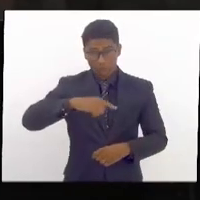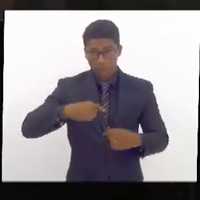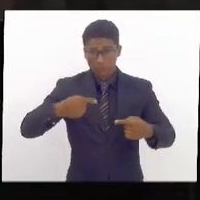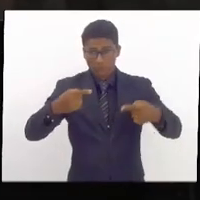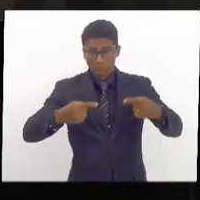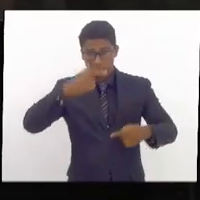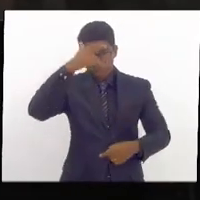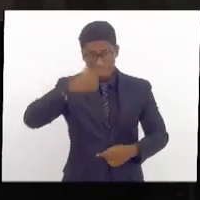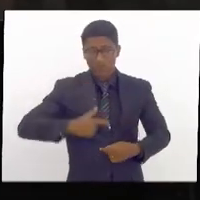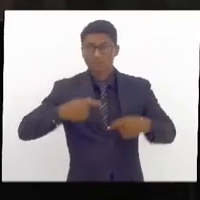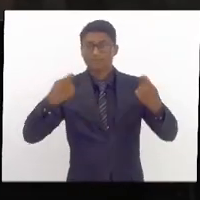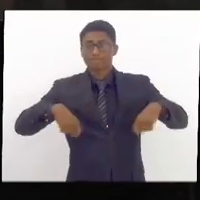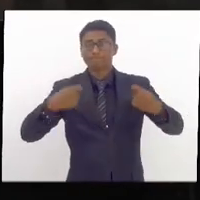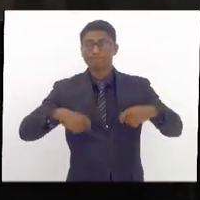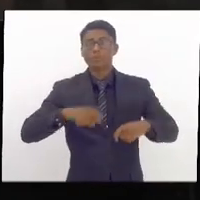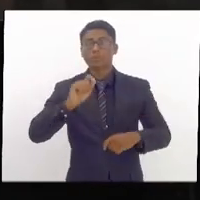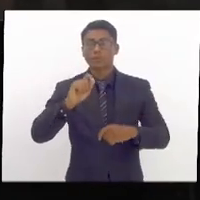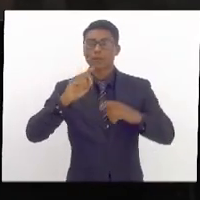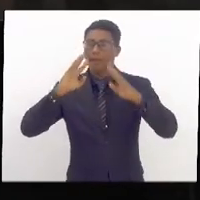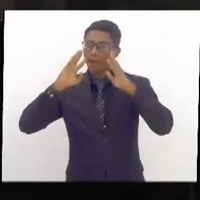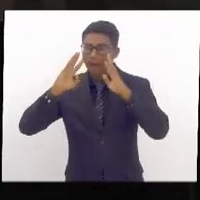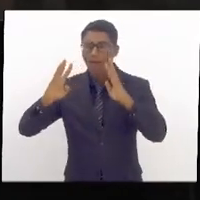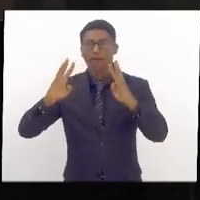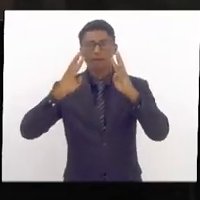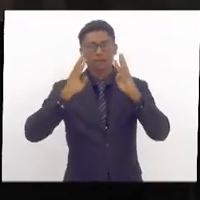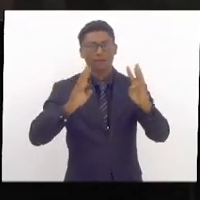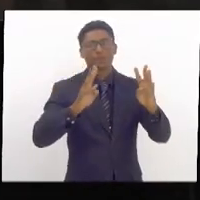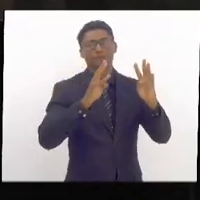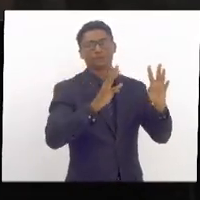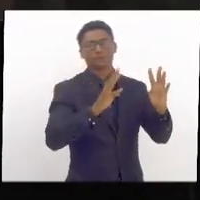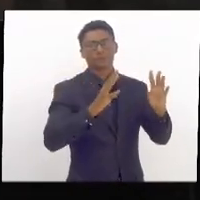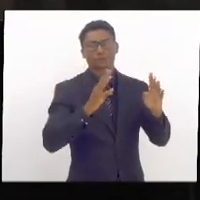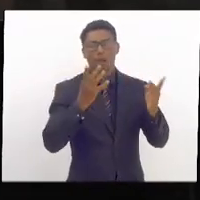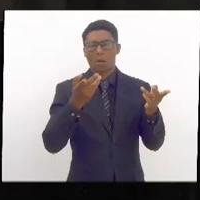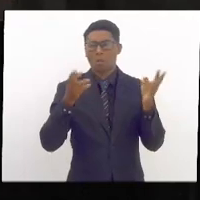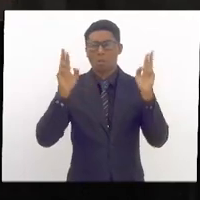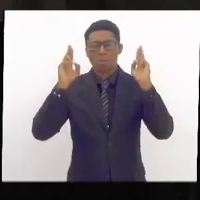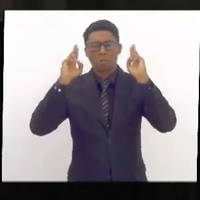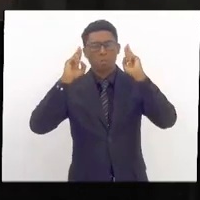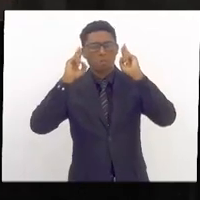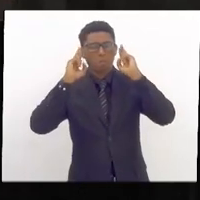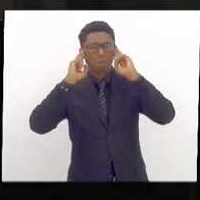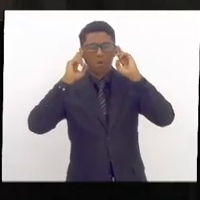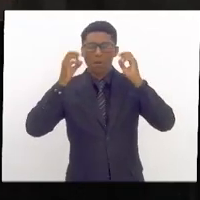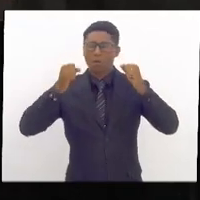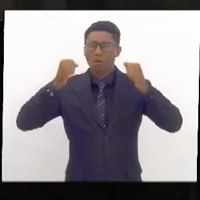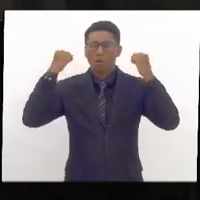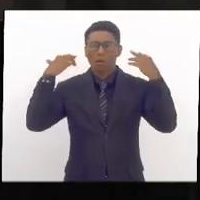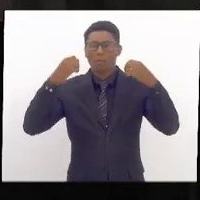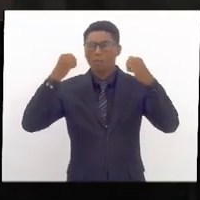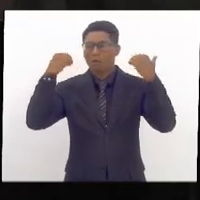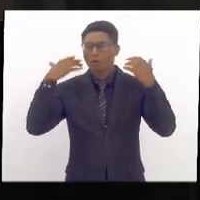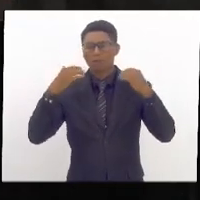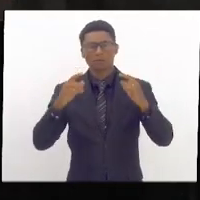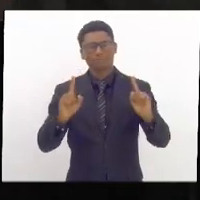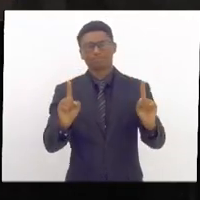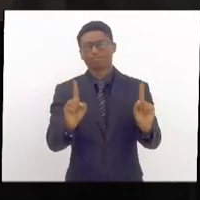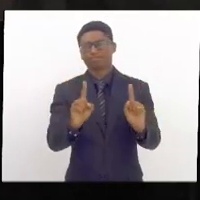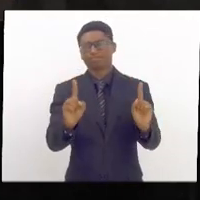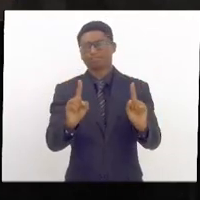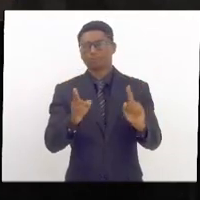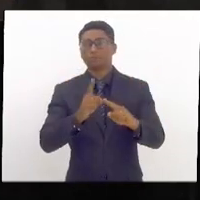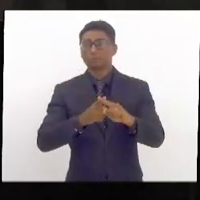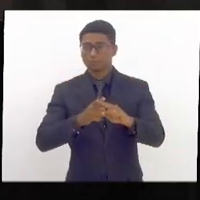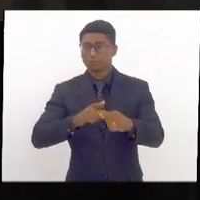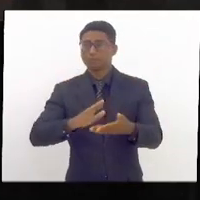que aprender a ouvir, destampar os ouvidos, porque os parlamentares, infelizmente, não estão com os